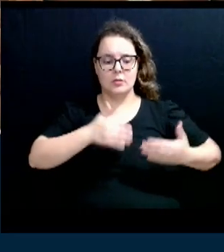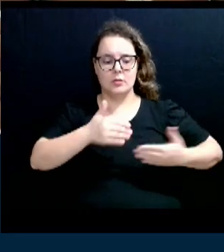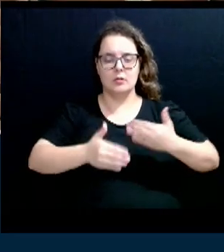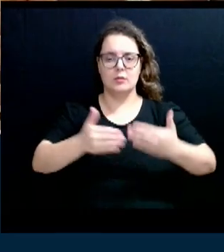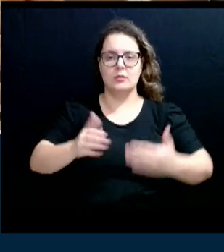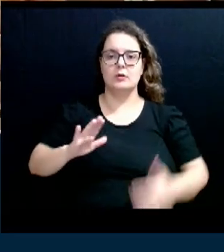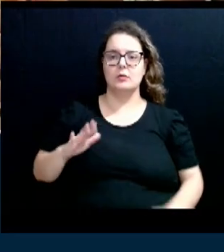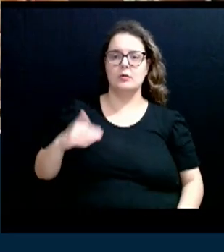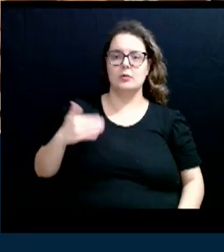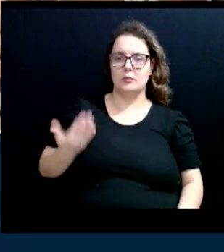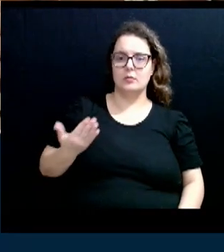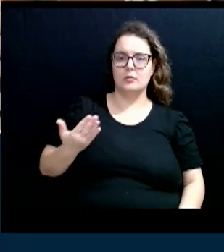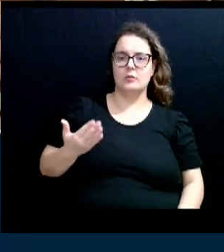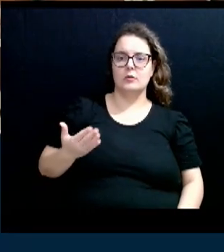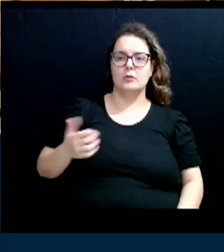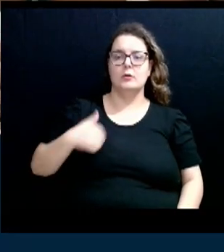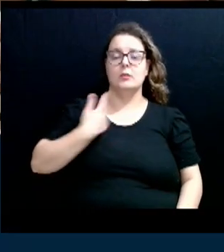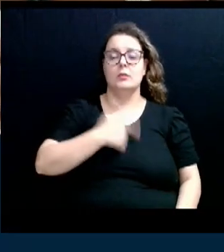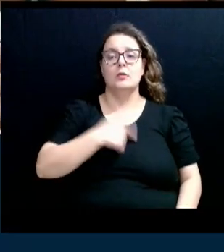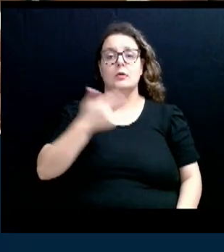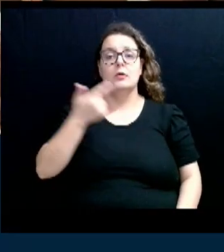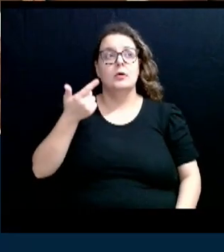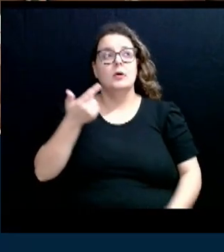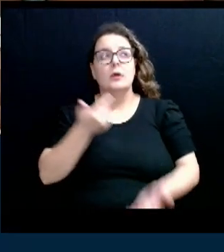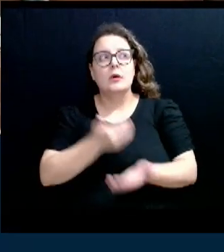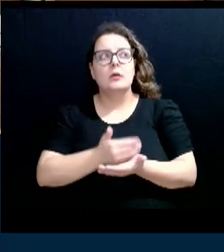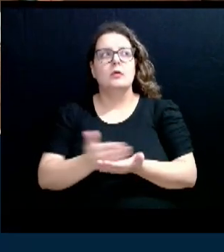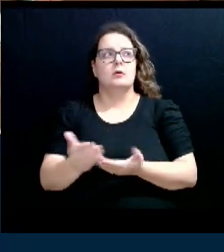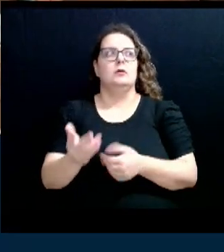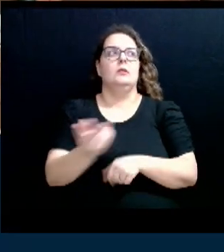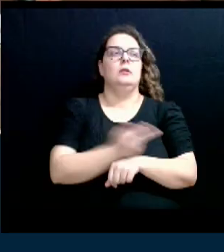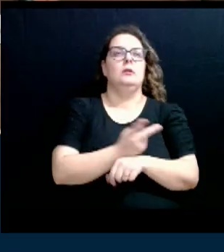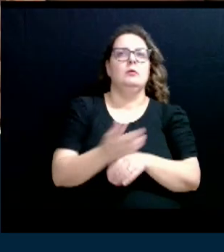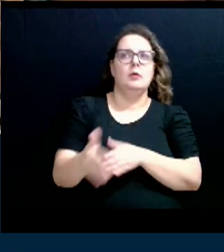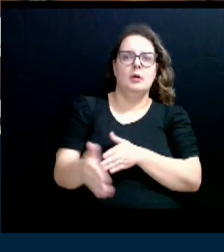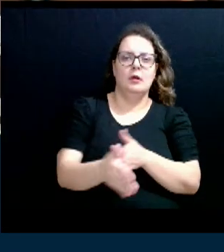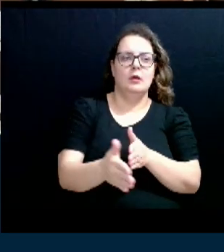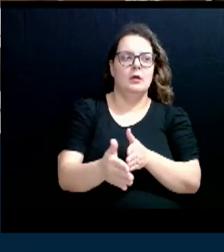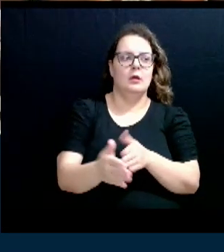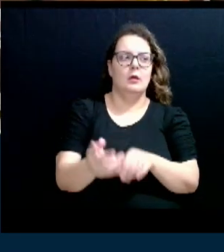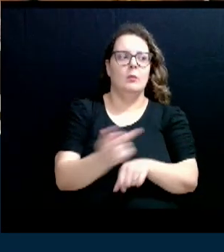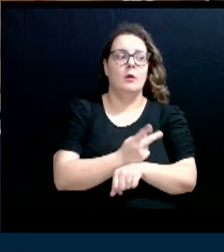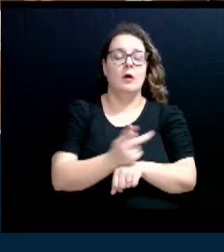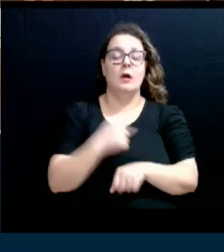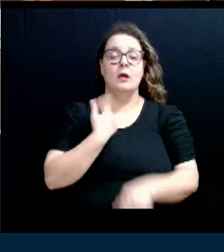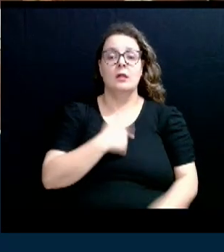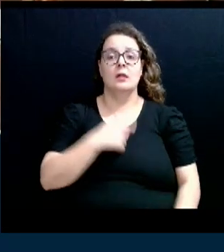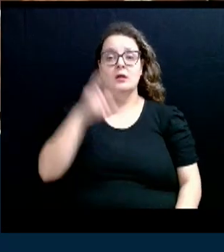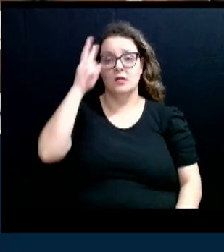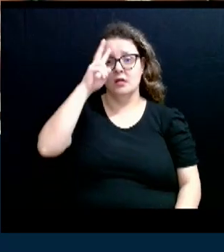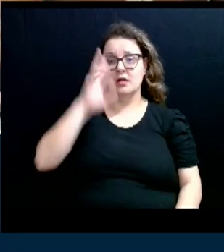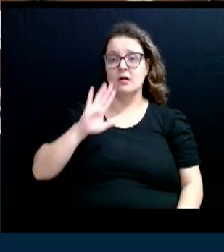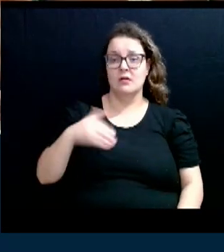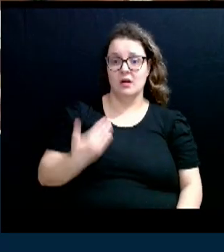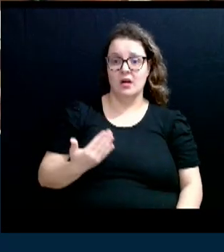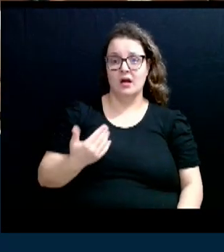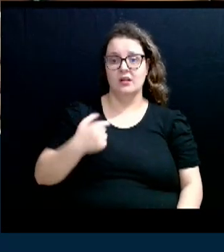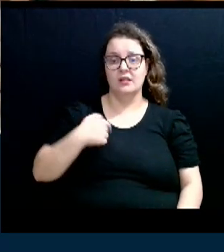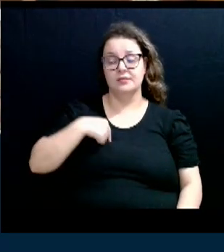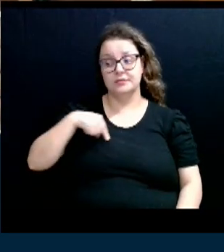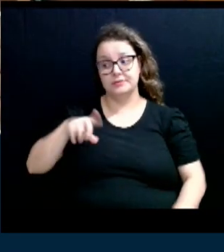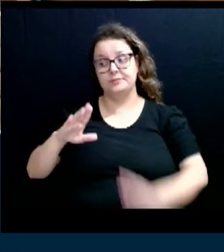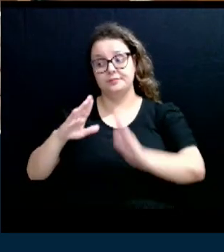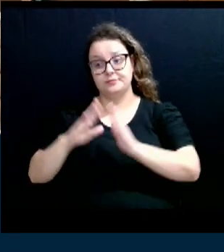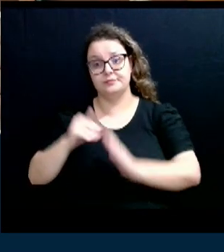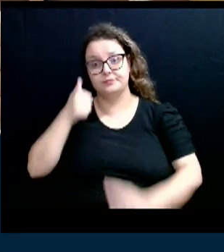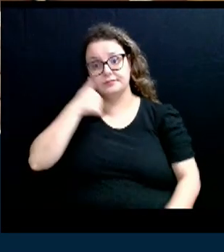gente começa a percorrer um caminho em busca da nossa história? Porque assim, quando eu vou na casa da minha mãe, tem o álbum lá